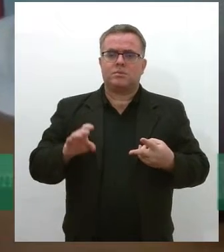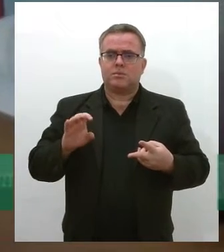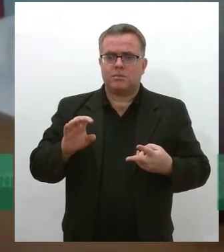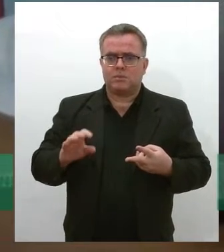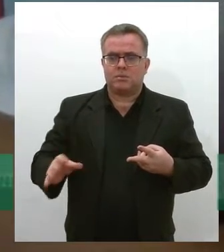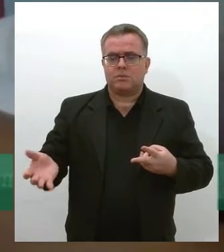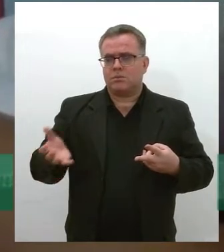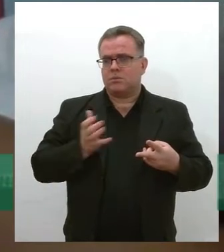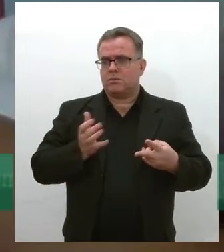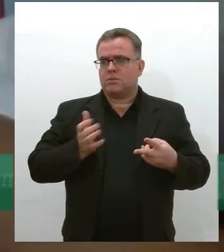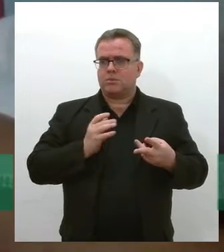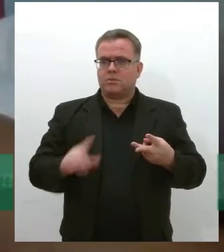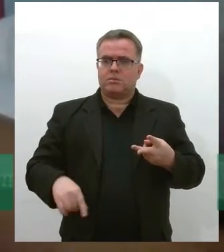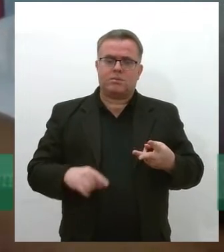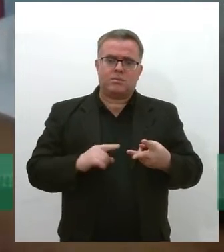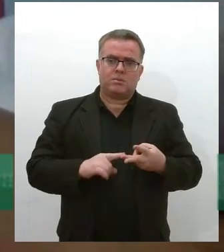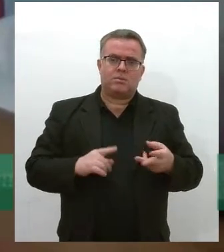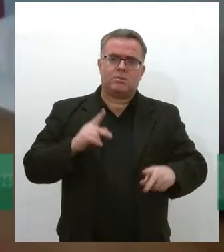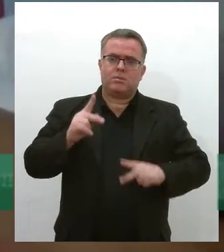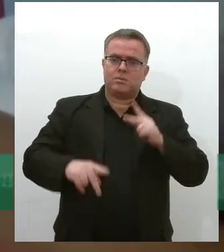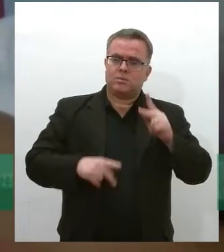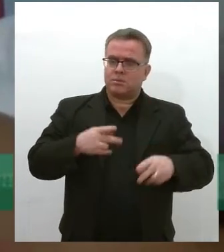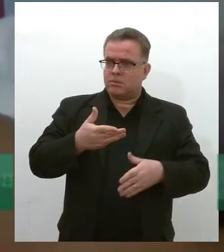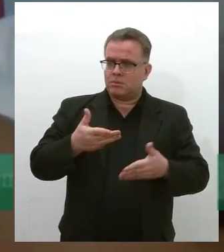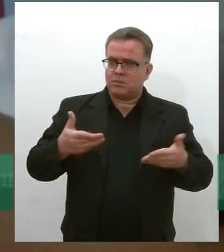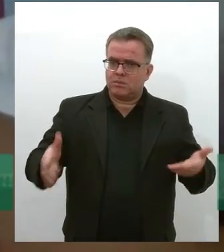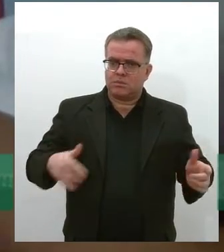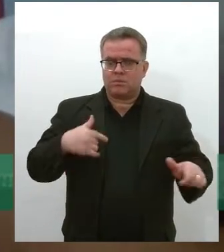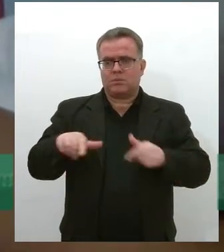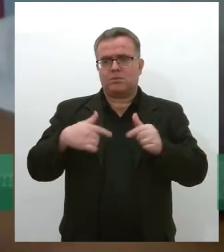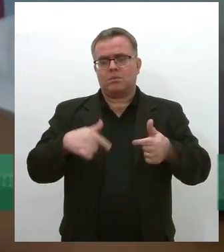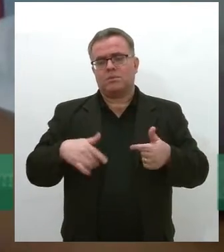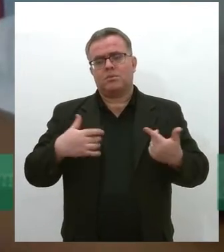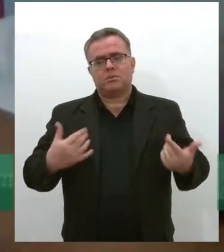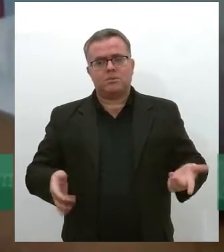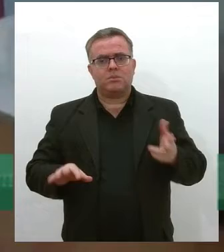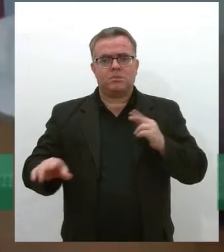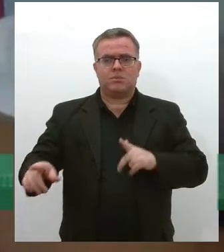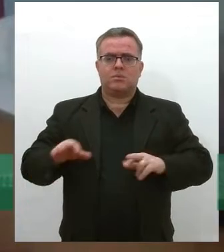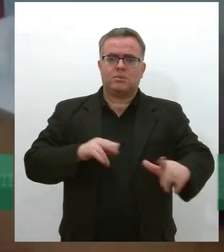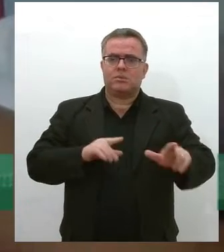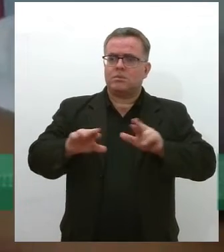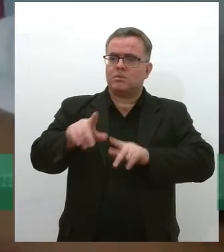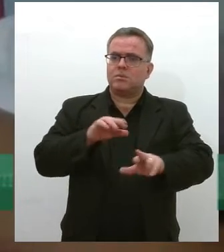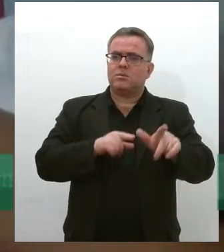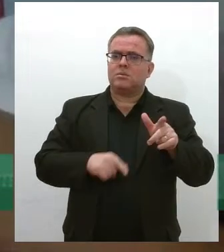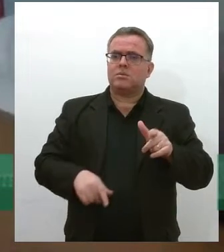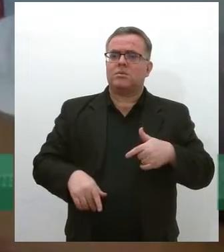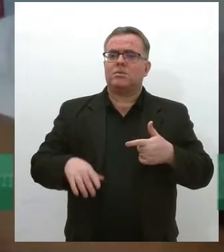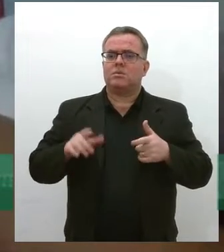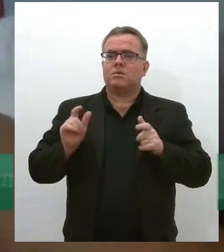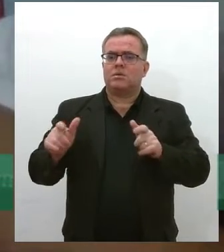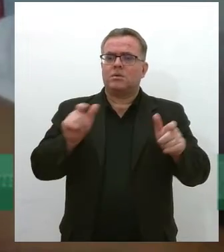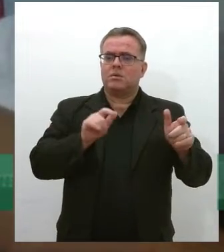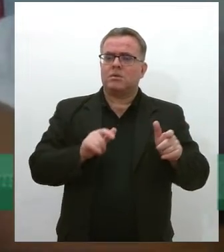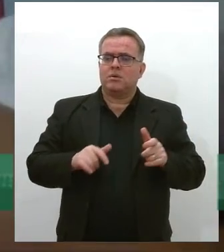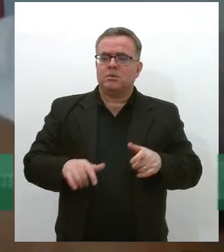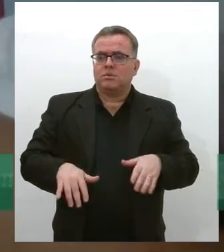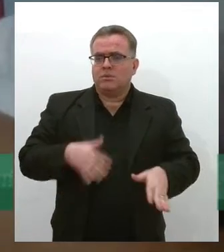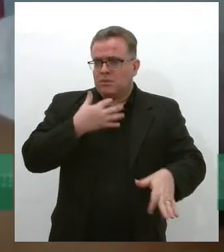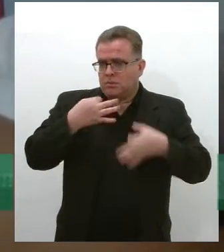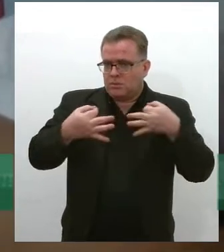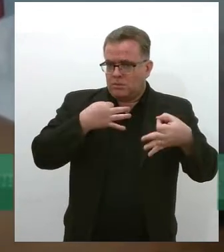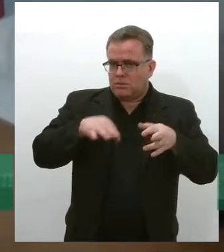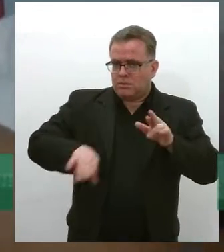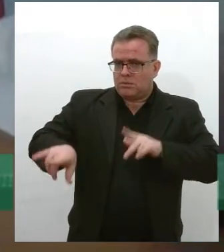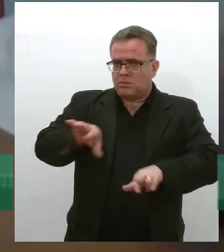as camadas populares, elas são diferenciadas, porque elas vêm de locais diferentes, elas vêm com questões diferentes. Então, a elite que